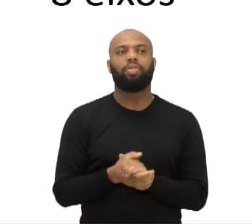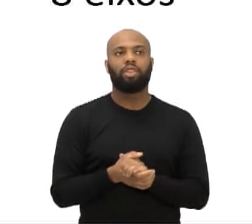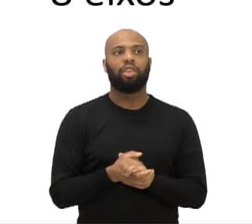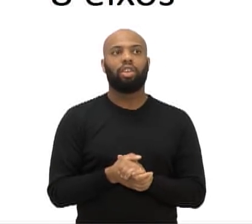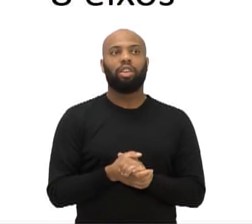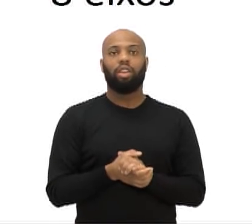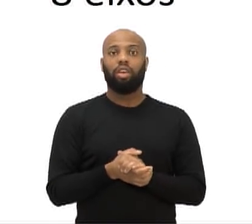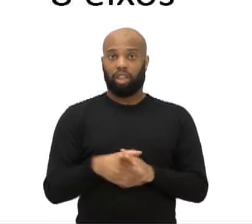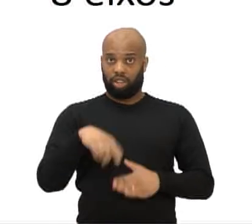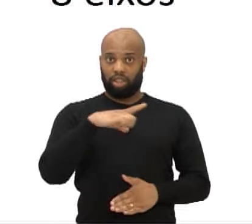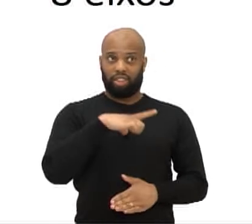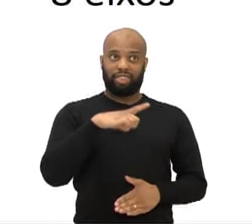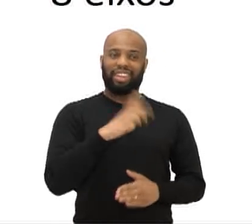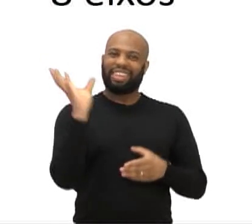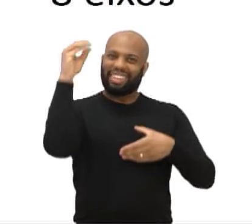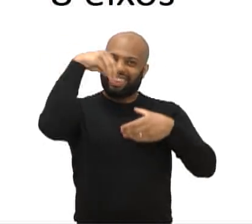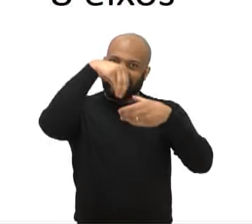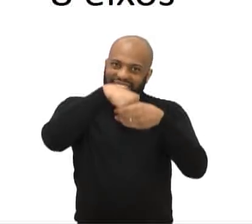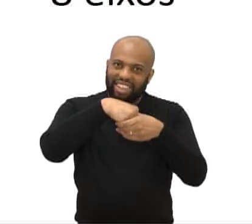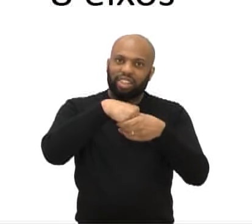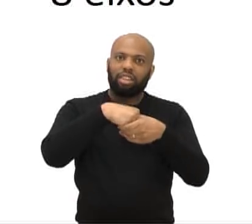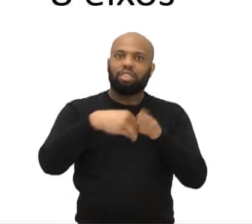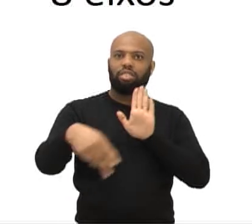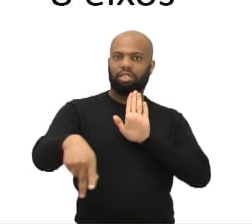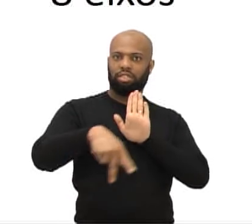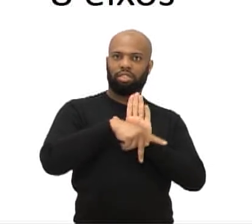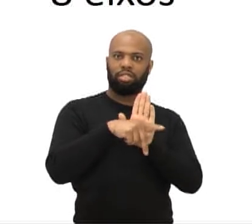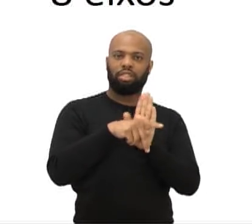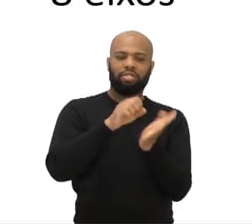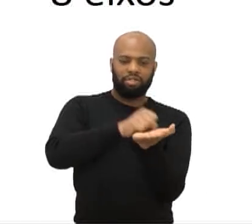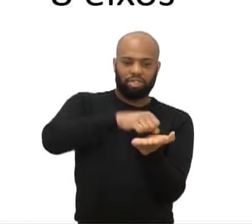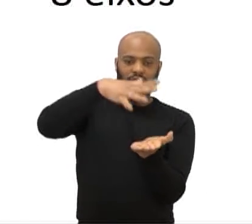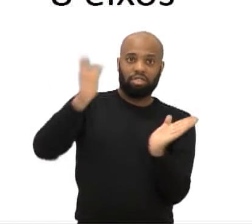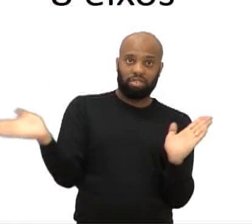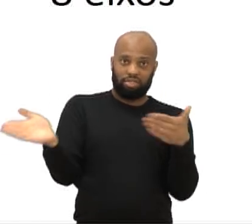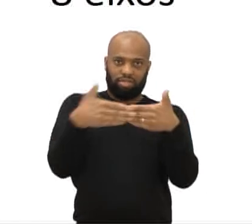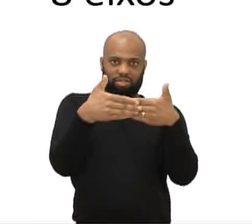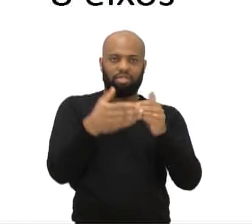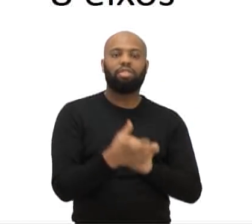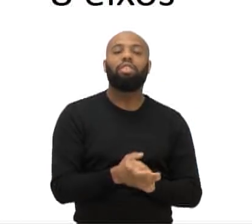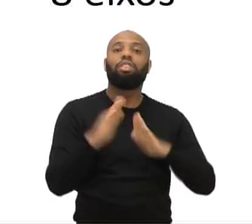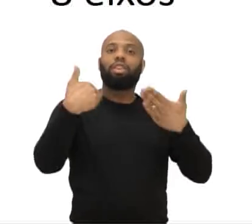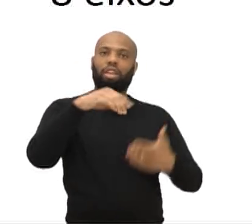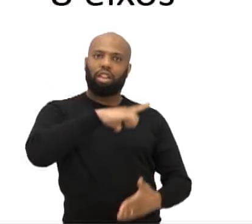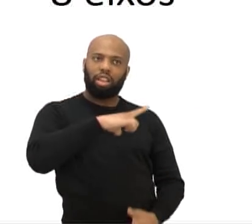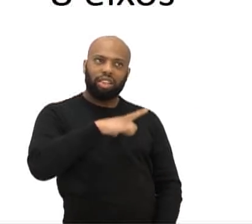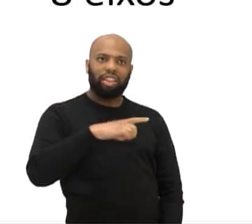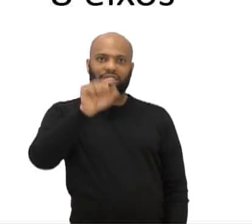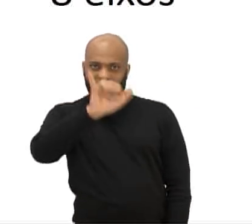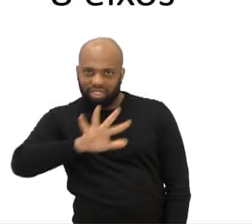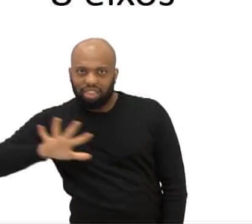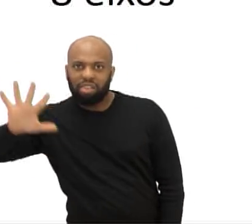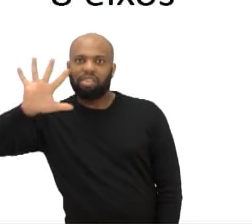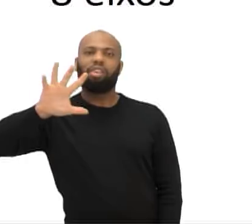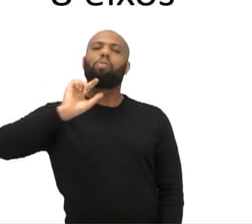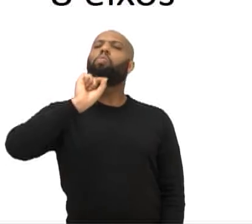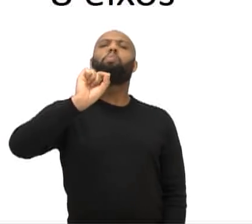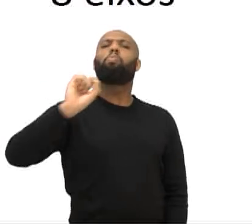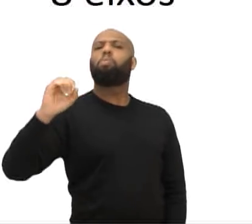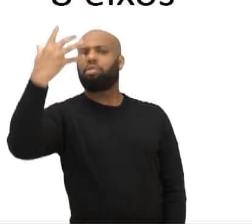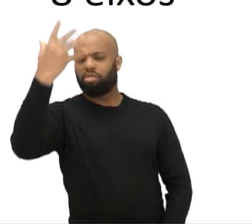Eixo de simetria em polígonos. Nessas figuras, perceba que nós